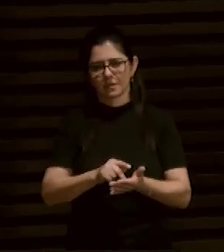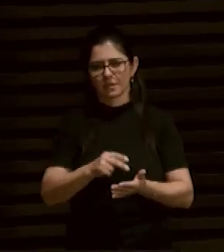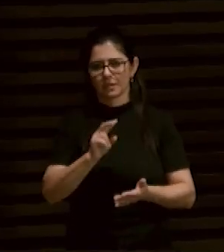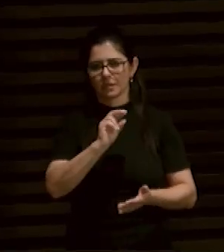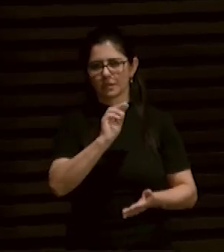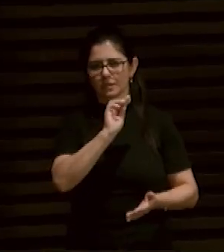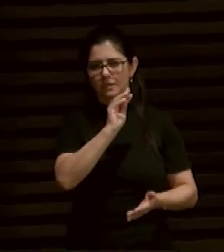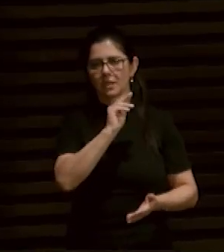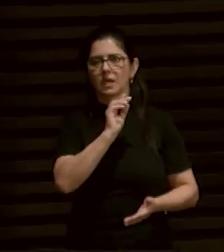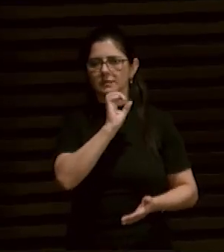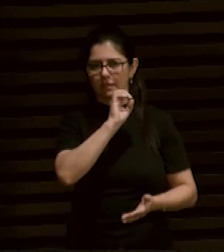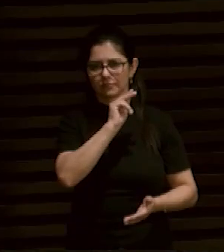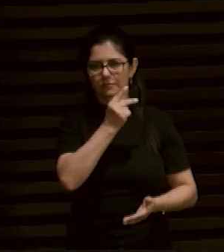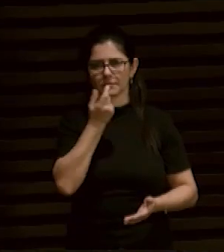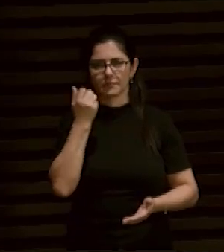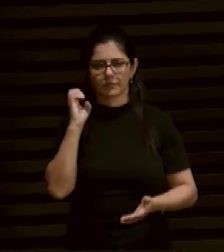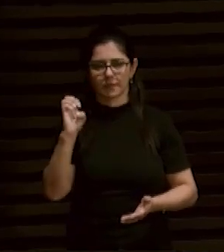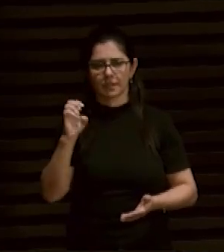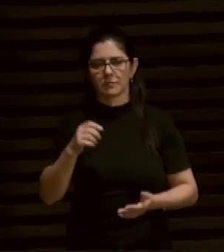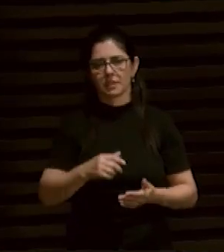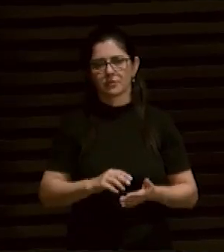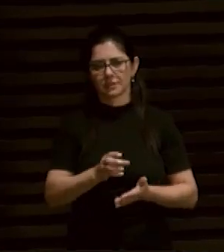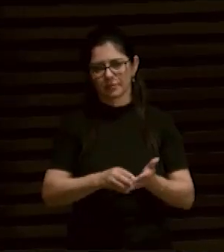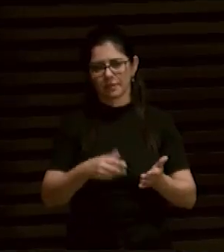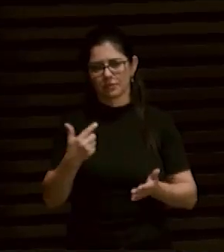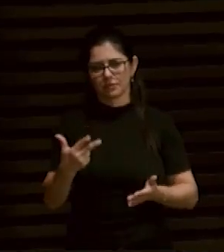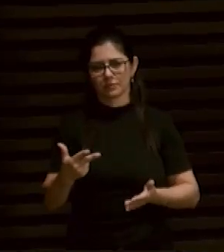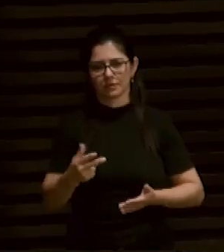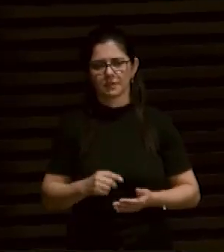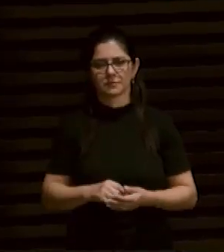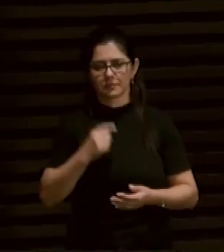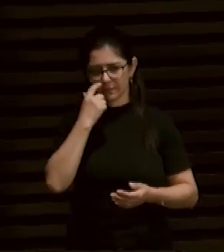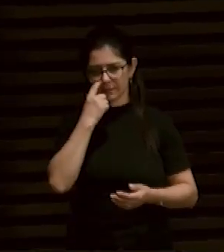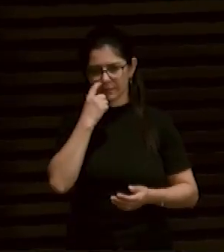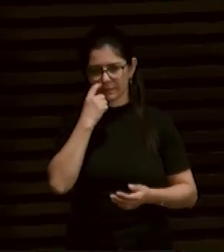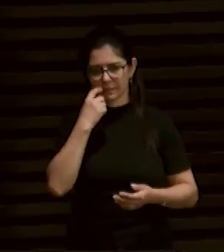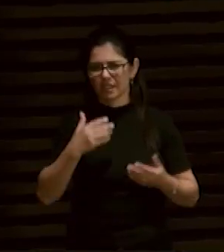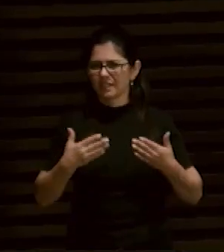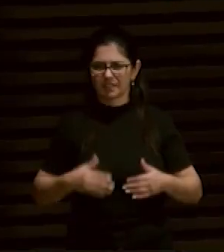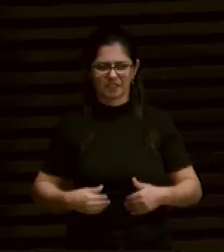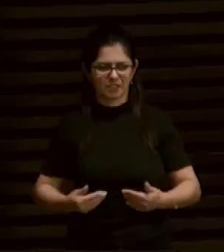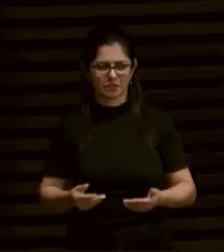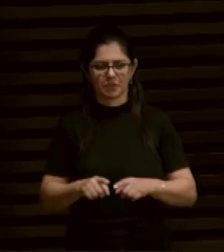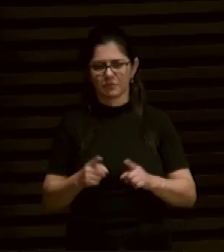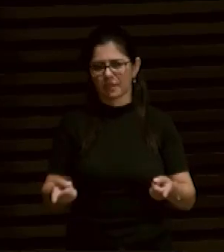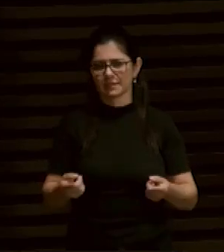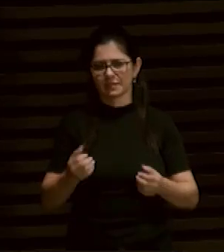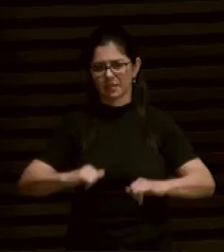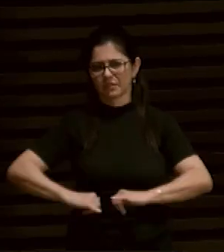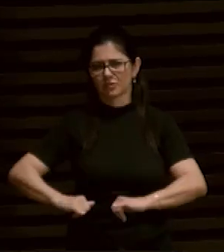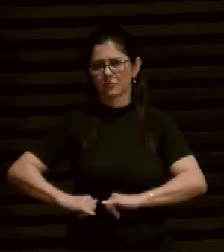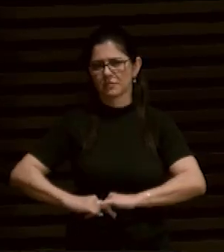que no primeiro momento a disciplina, ela não traz alegria, ela traz sofrimento. Aquele que está sendo disciplinado, ele tem ali o